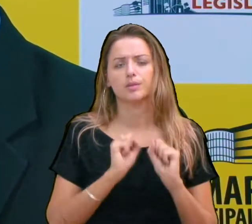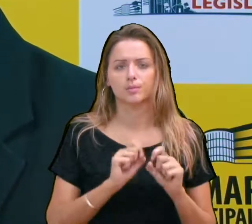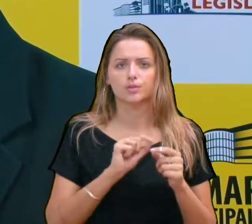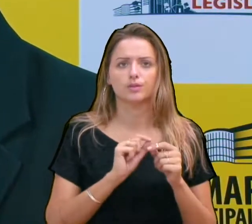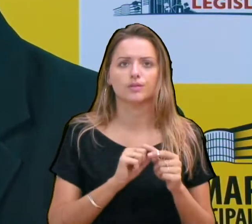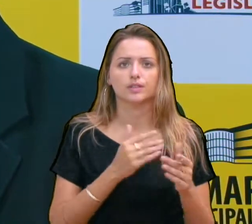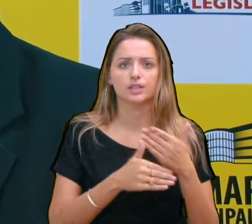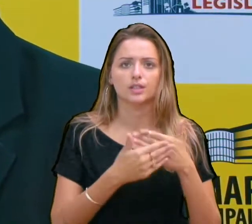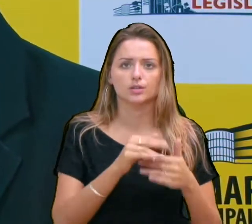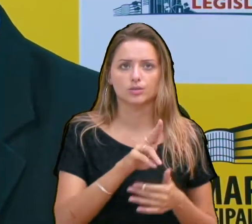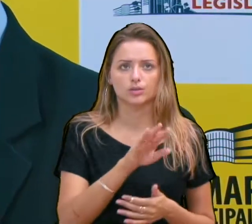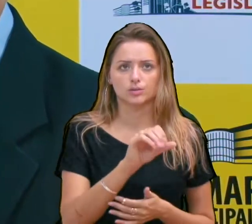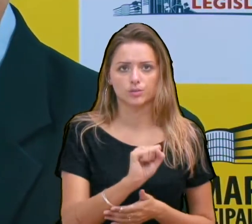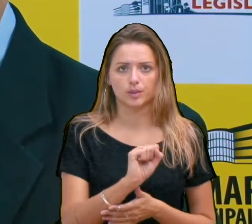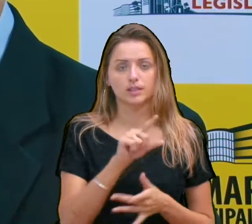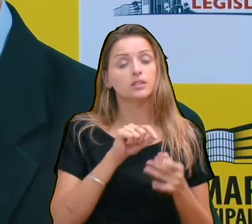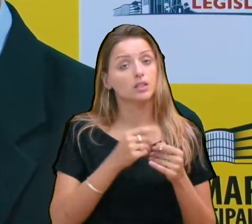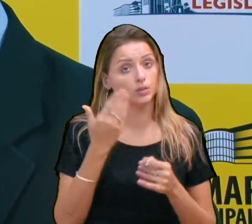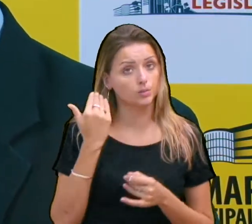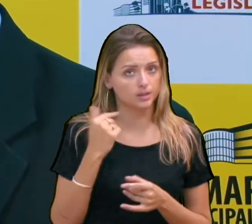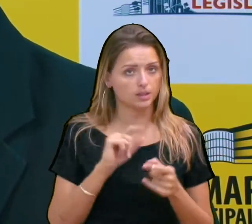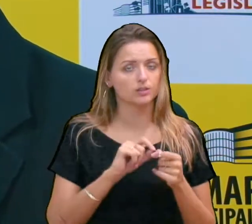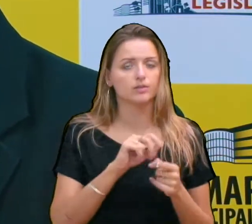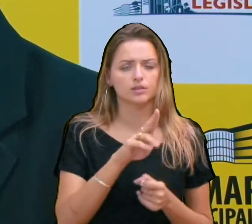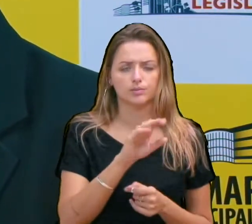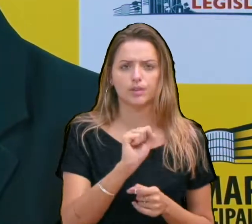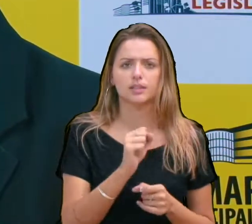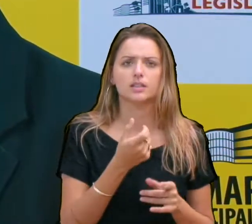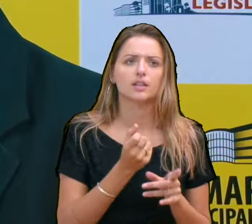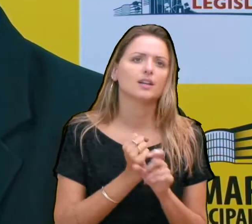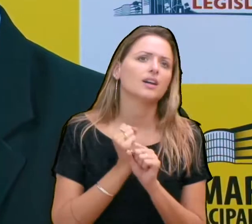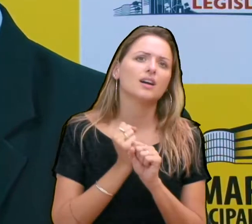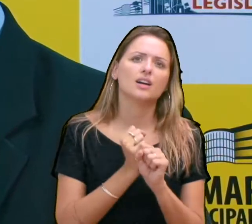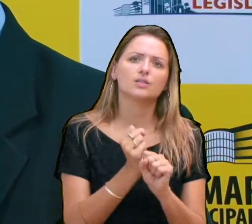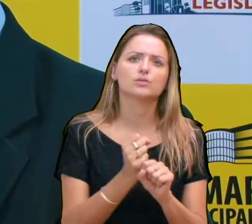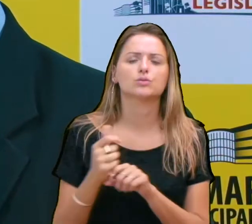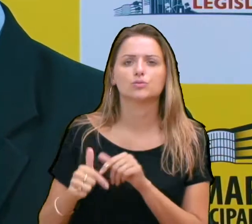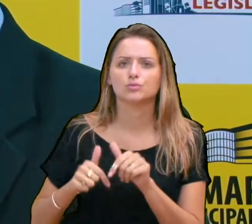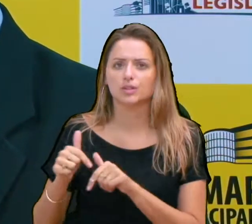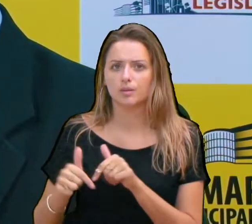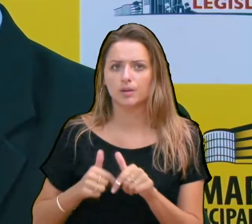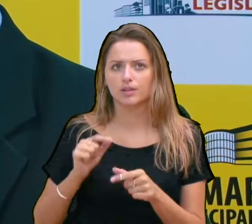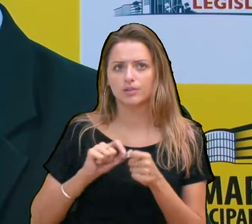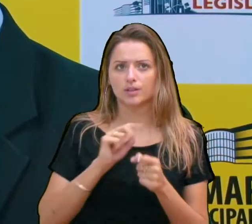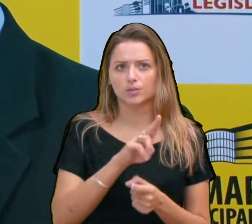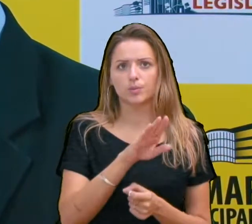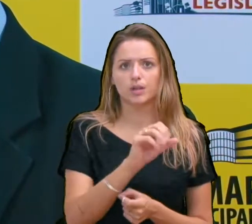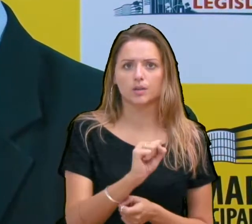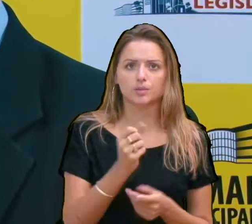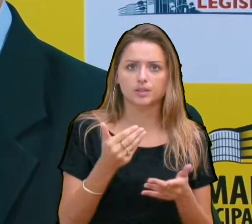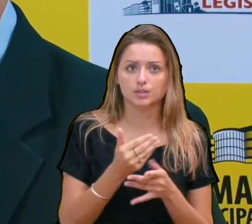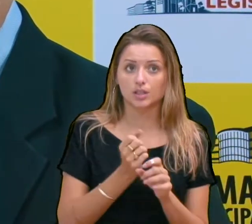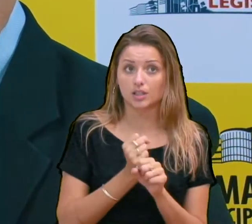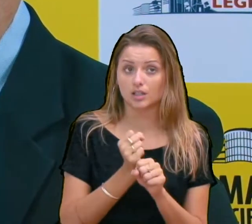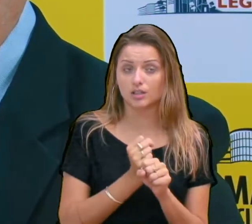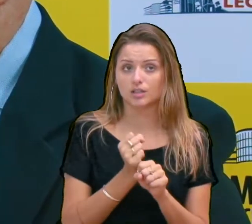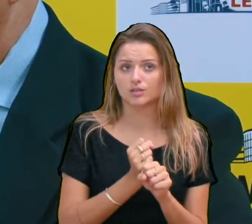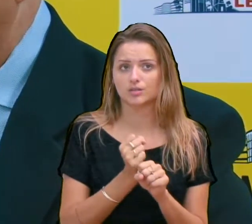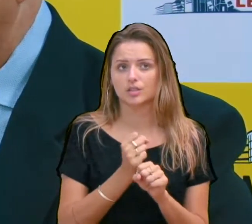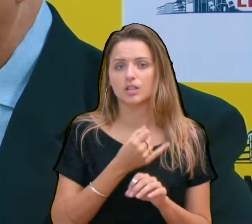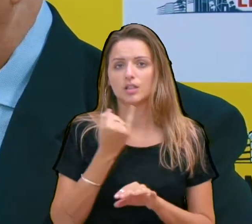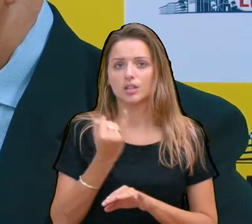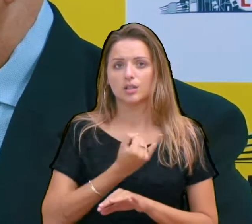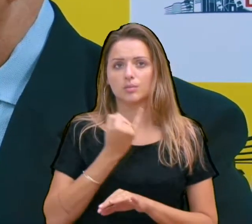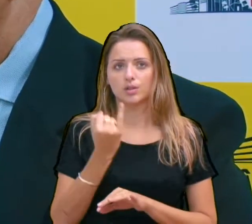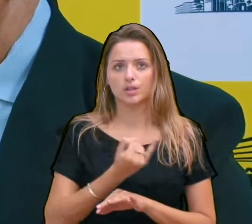feito pela UBS. E era feito há muitos anos. Né? Enfim, um serviço prestado pelas UBS já há muito tempo e de extrema